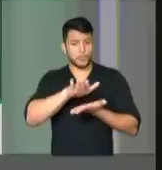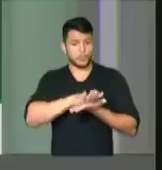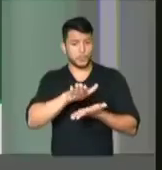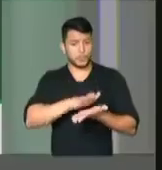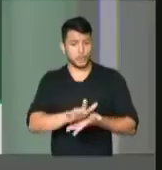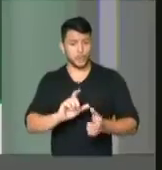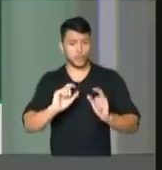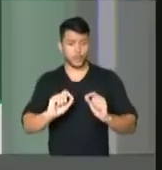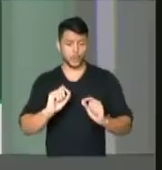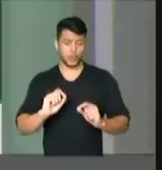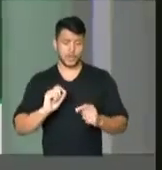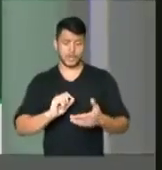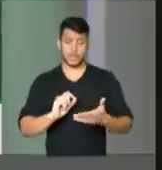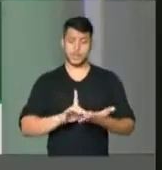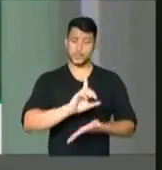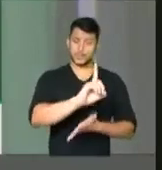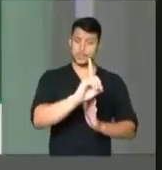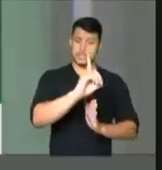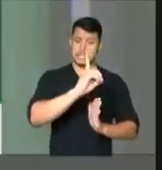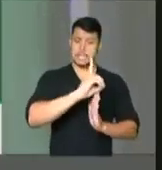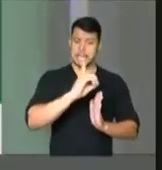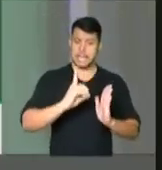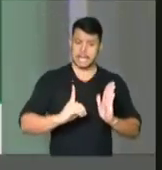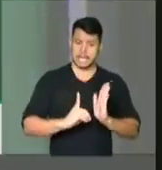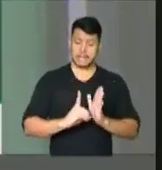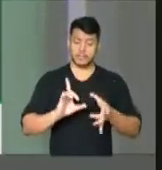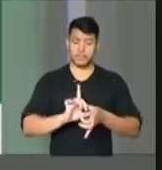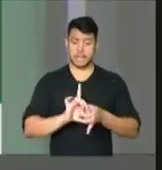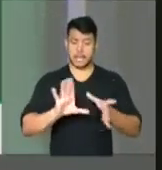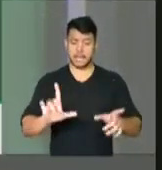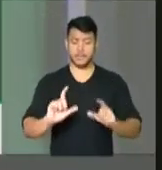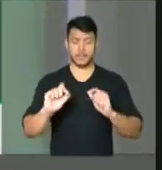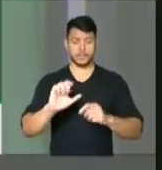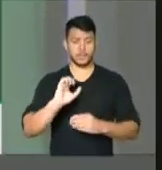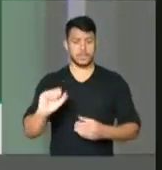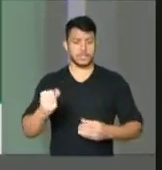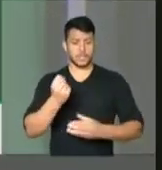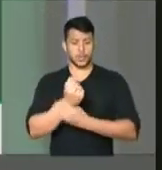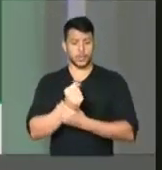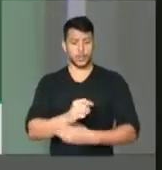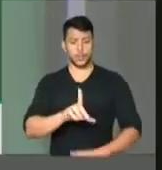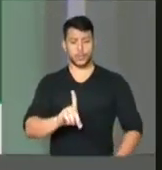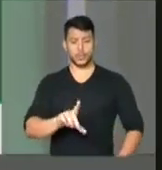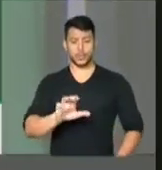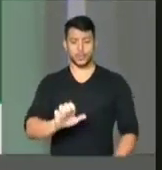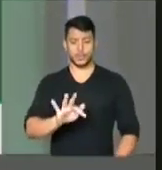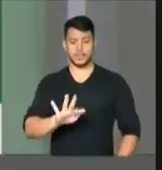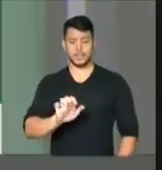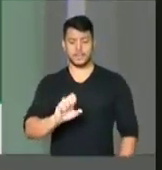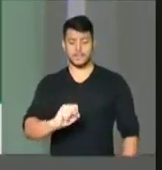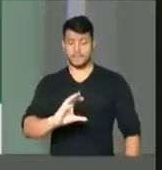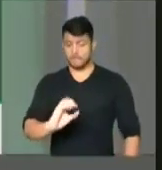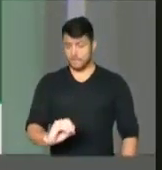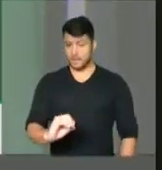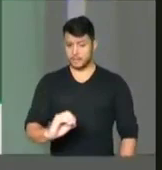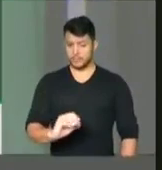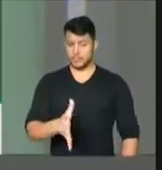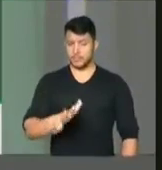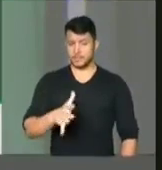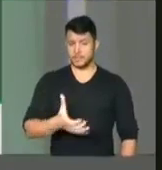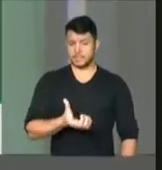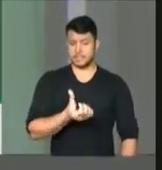da concessão extraordinária do seguro defeso para cerca de 60 mil